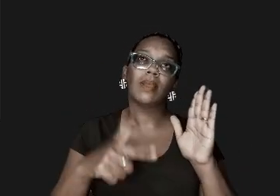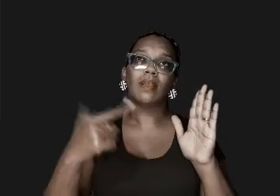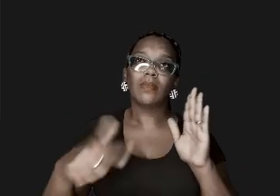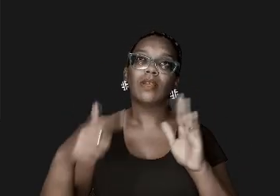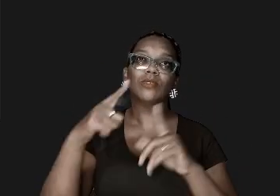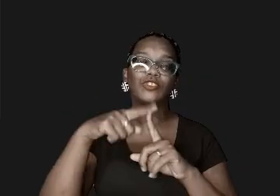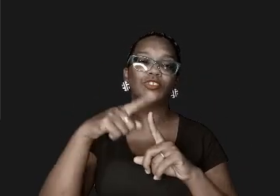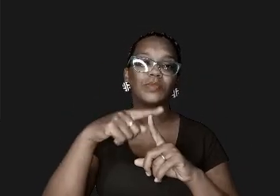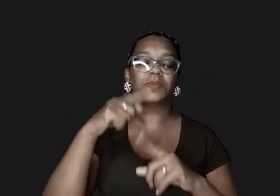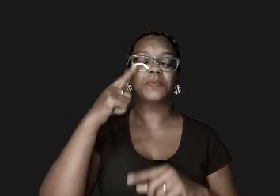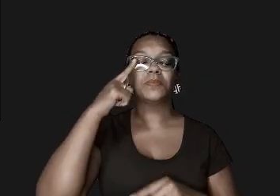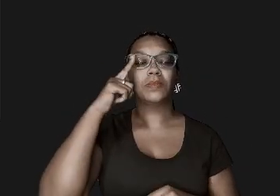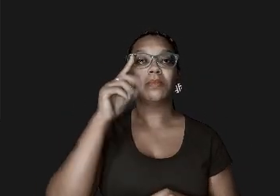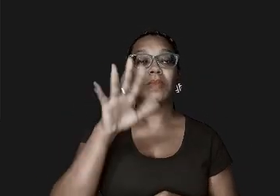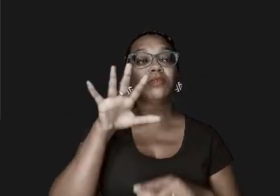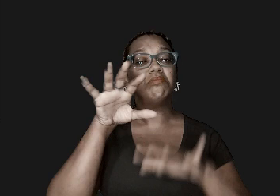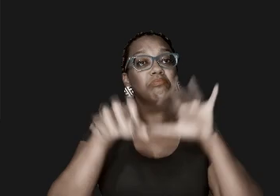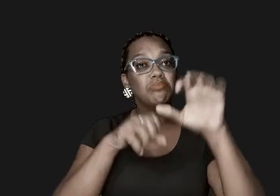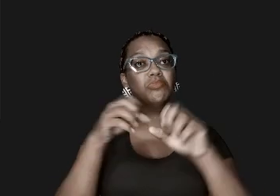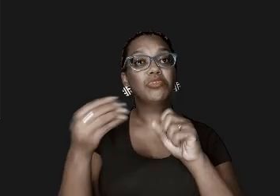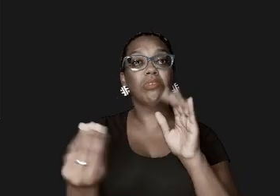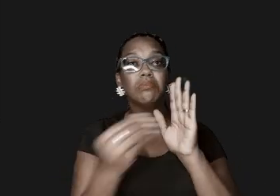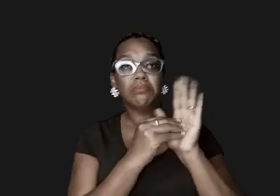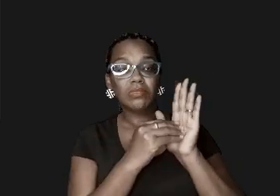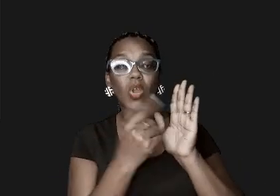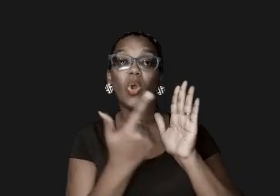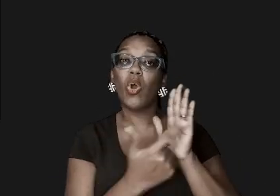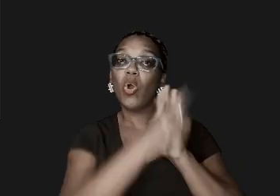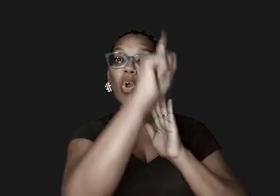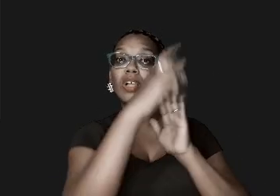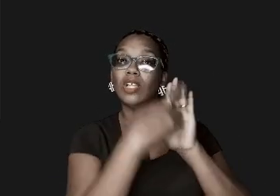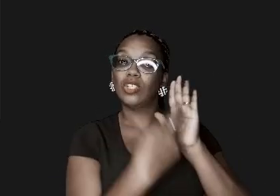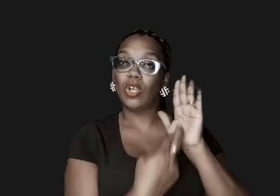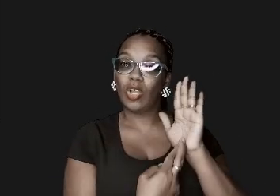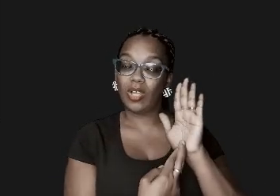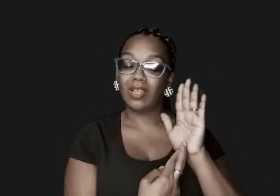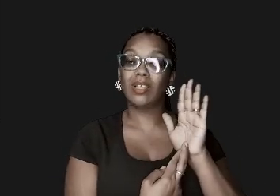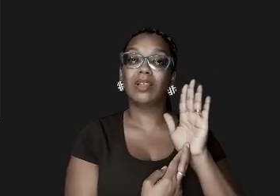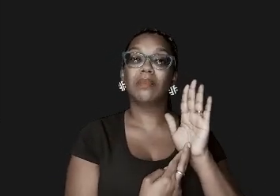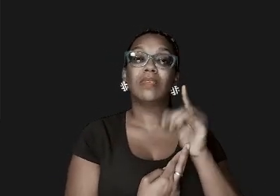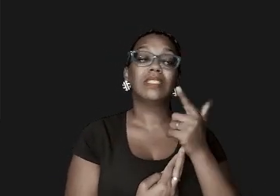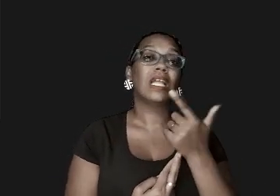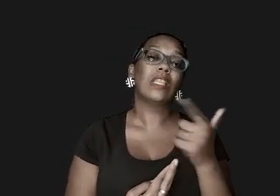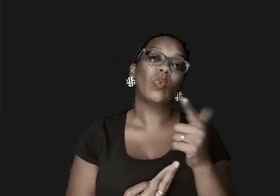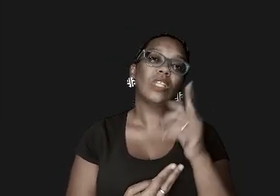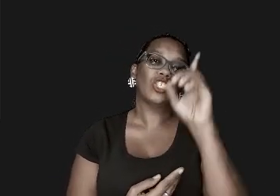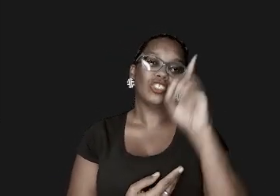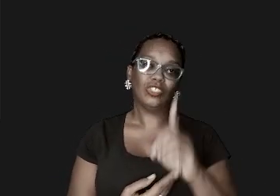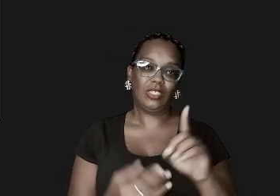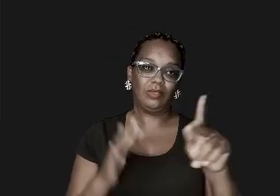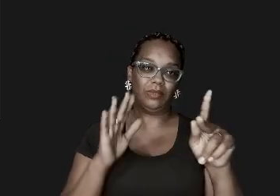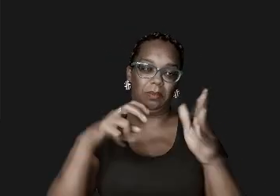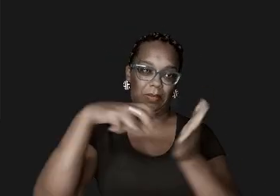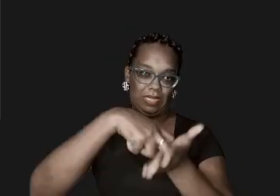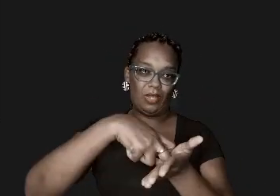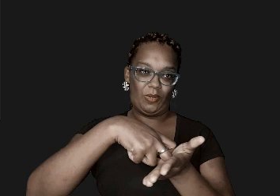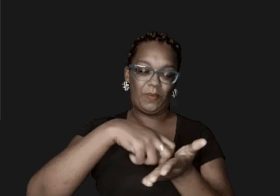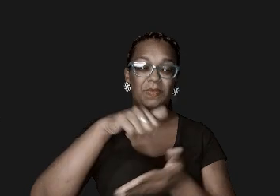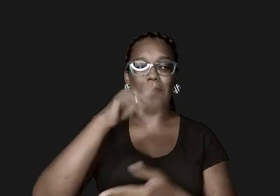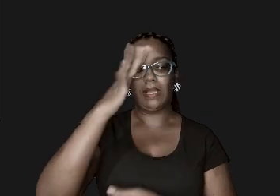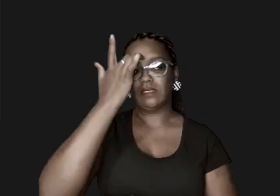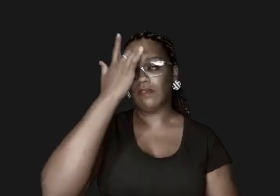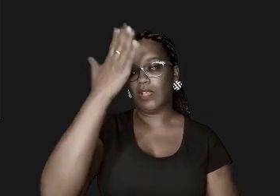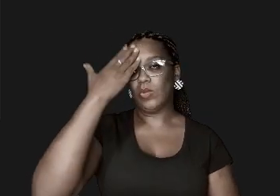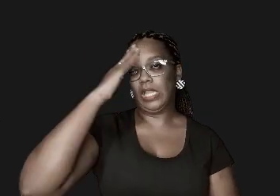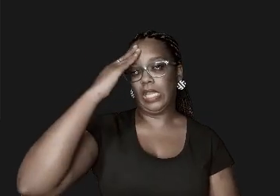ou daquele próprio valor imobiliário e é uma Norma que tipicamente ficar repetindo tipo mas que busca o seu elemento